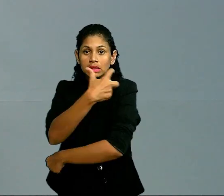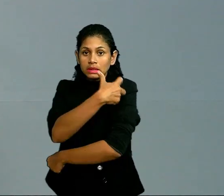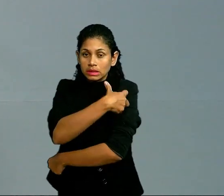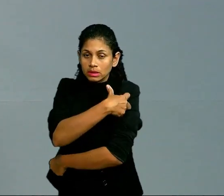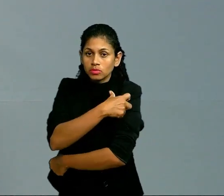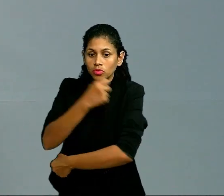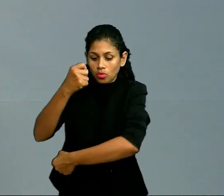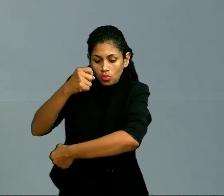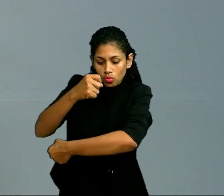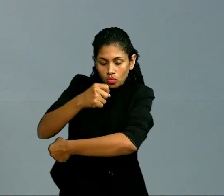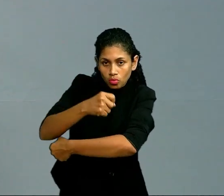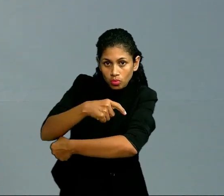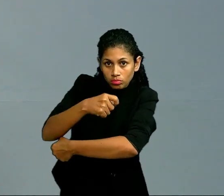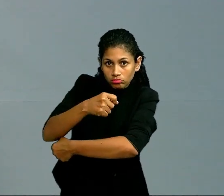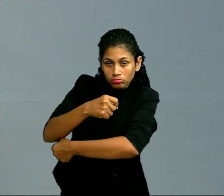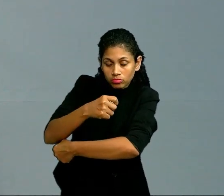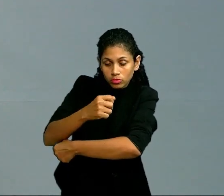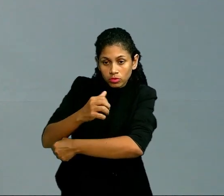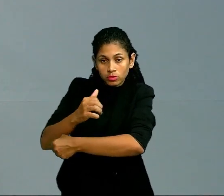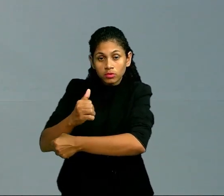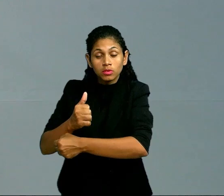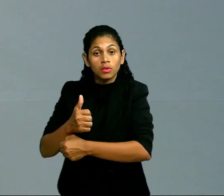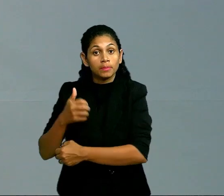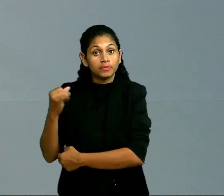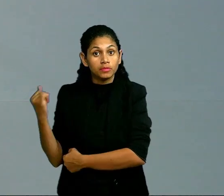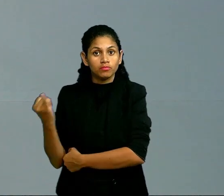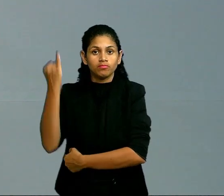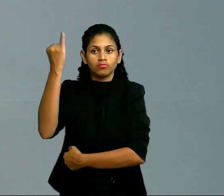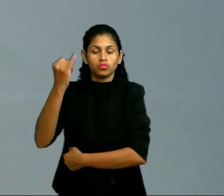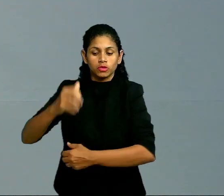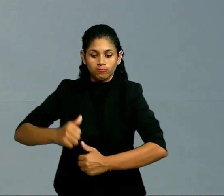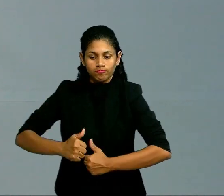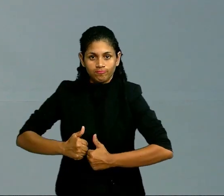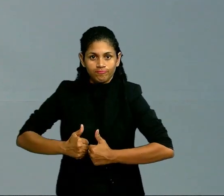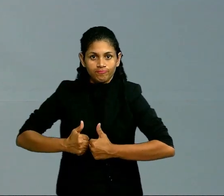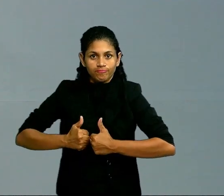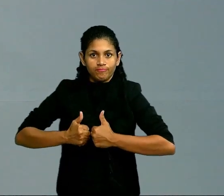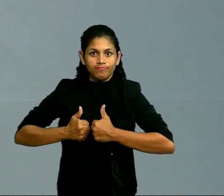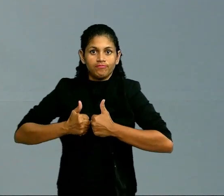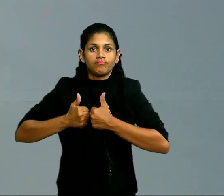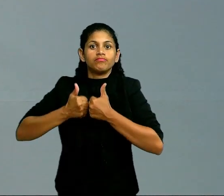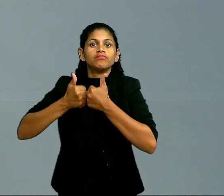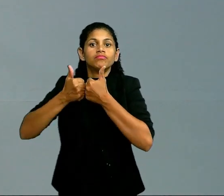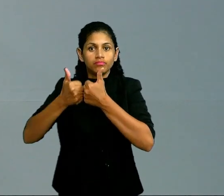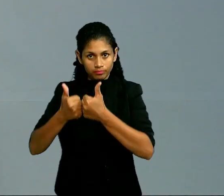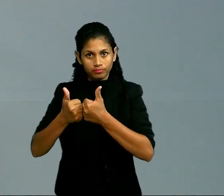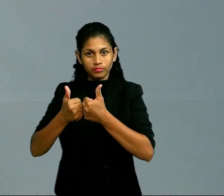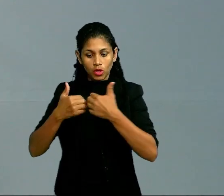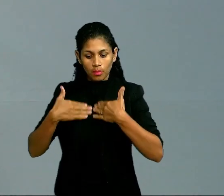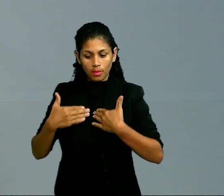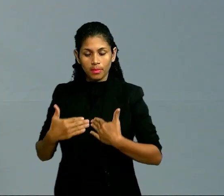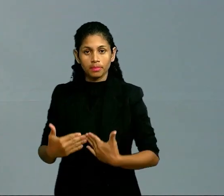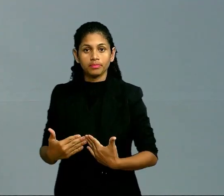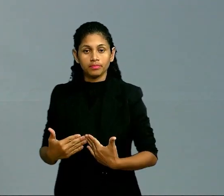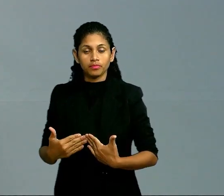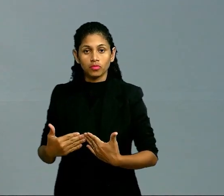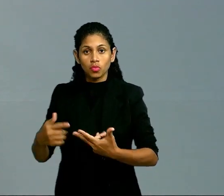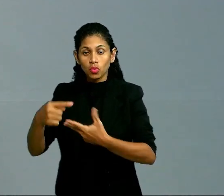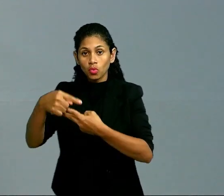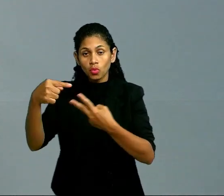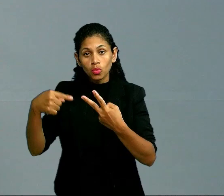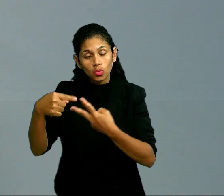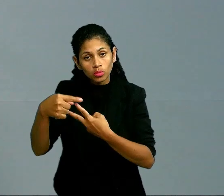fatores importantes para fortalecer o nosso sistema imunológico. A diferença é que os dois,